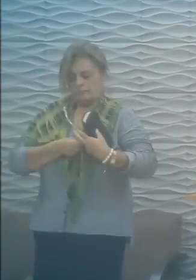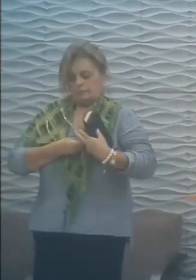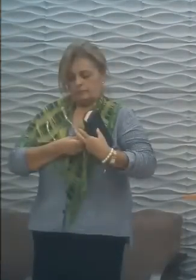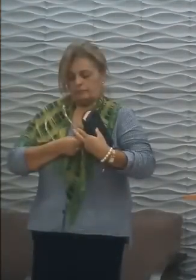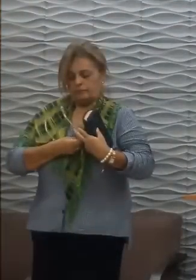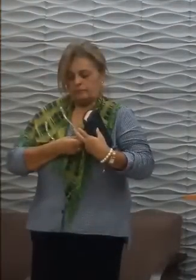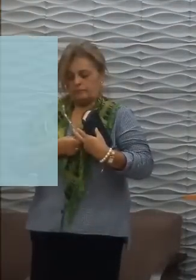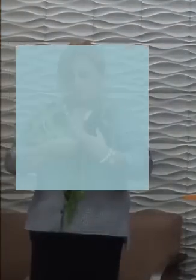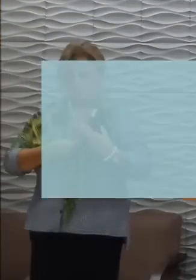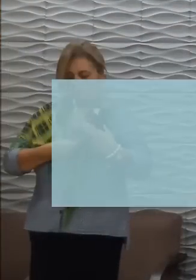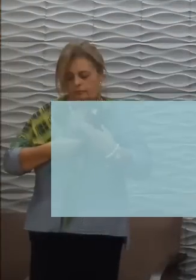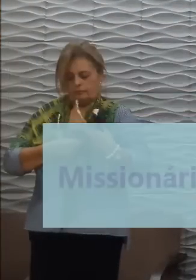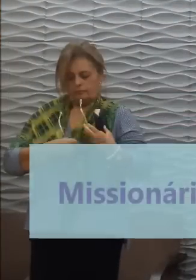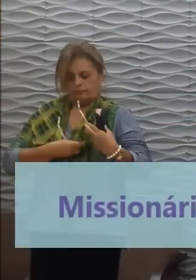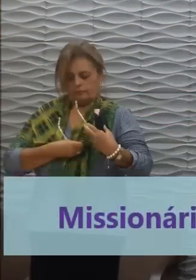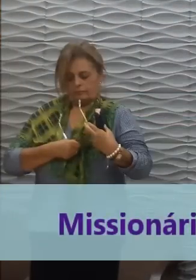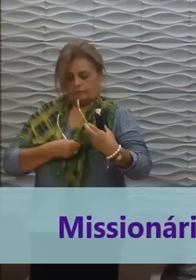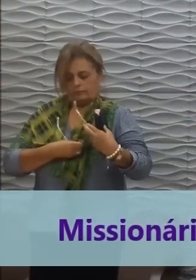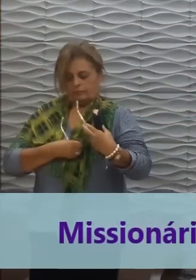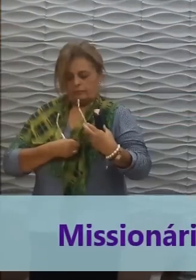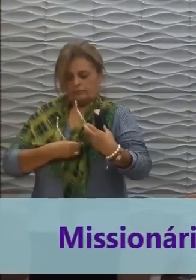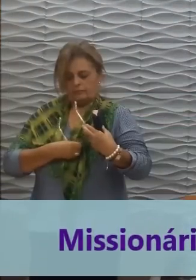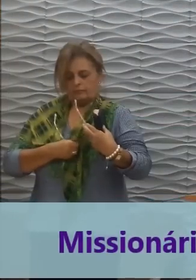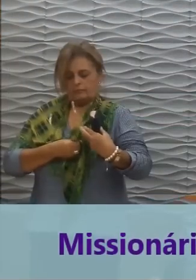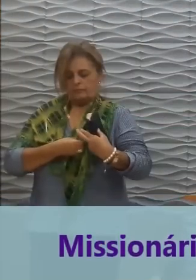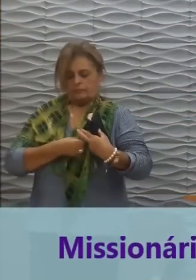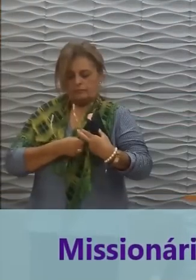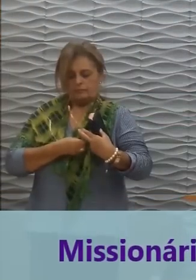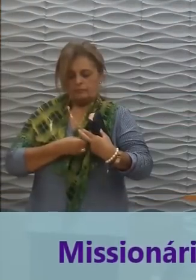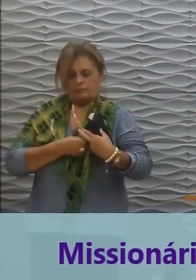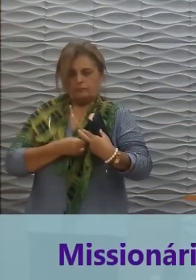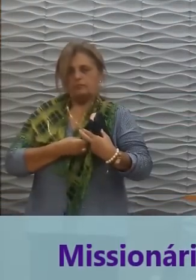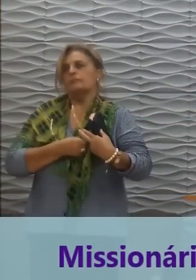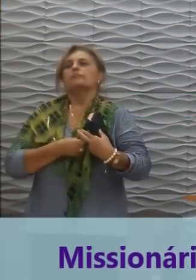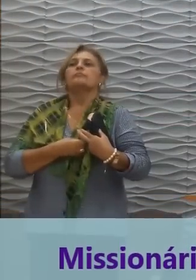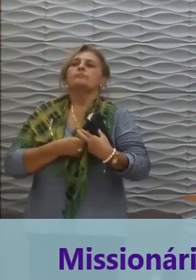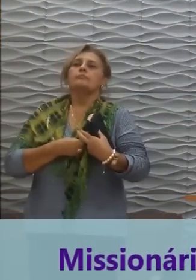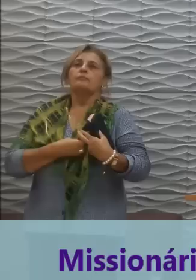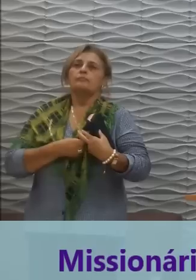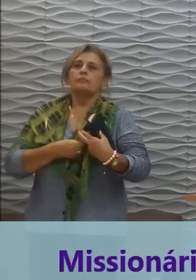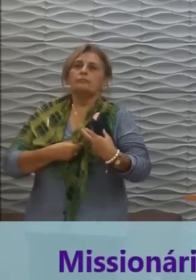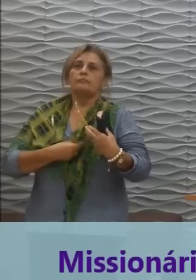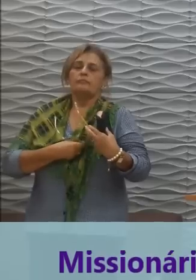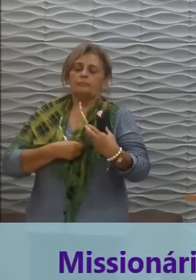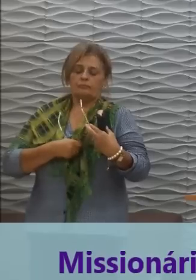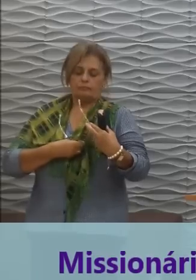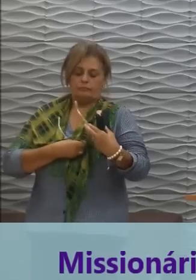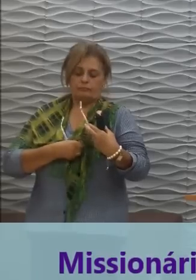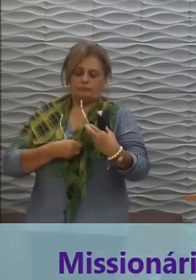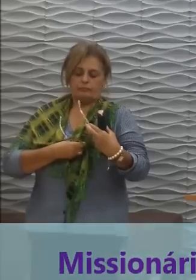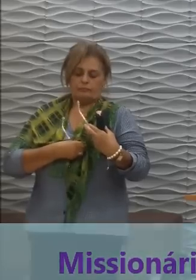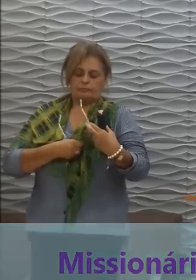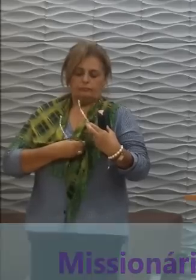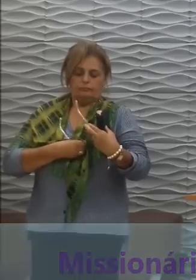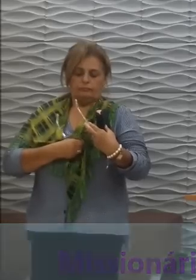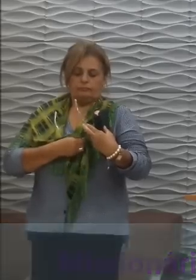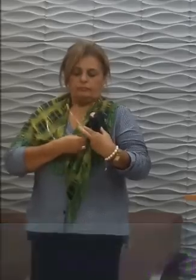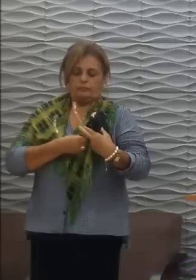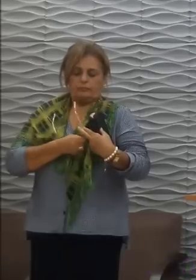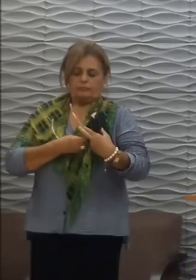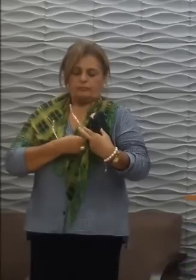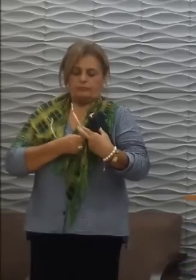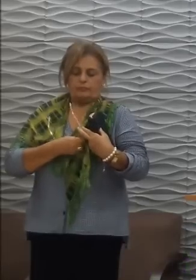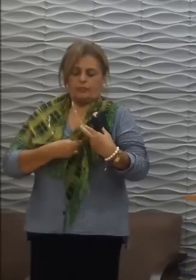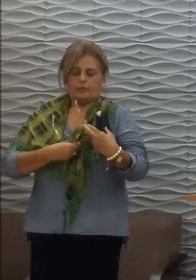É um privilégio, eu sempre falo, quando eu subo essa tribuna, subo a um altar para falar dessa palavra maravilhosa